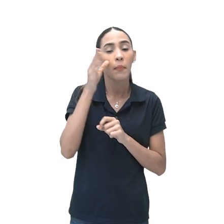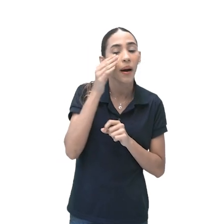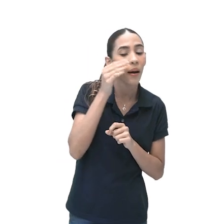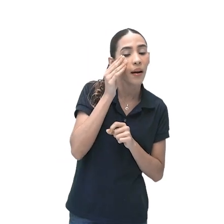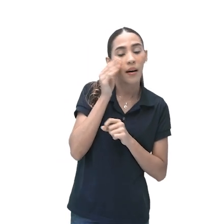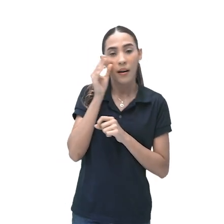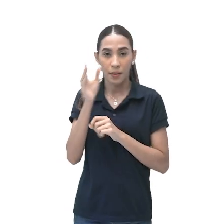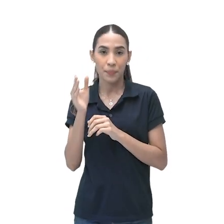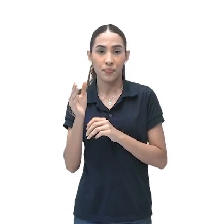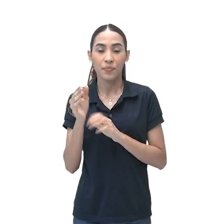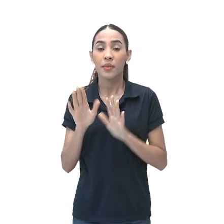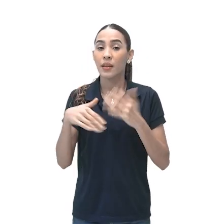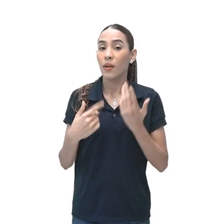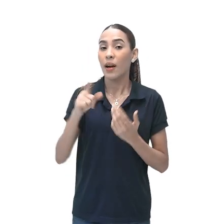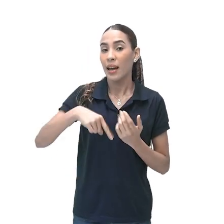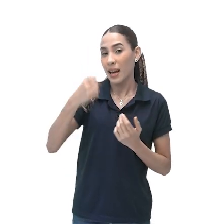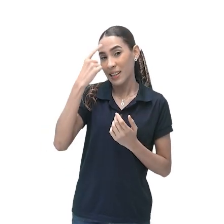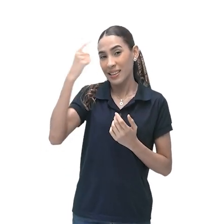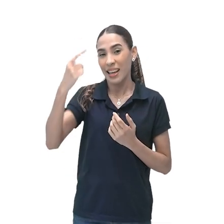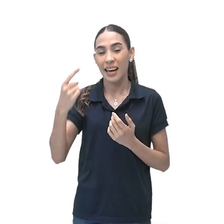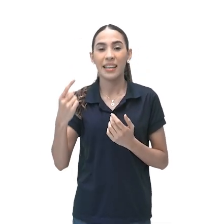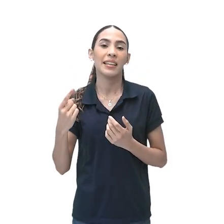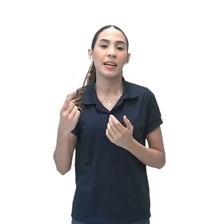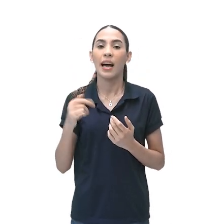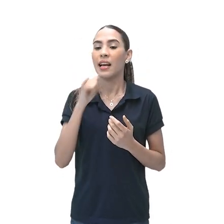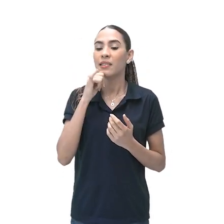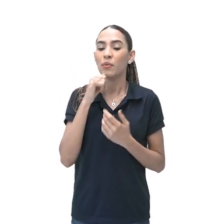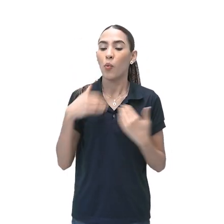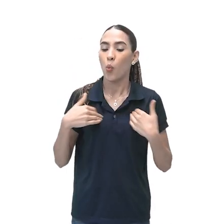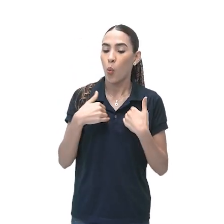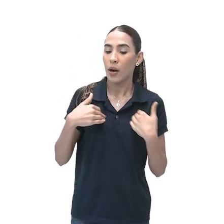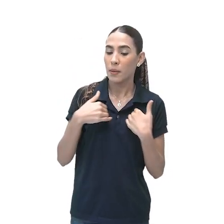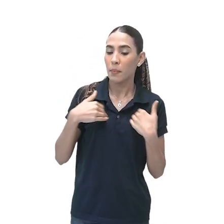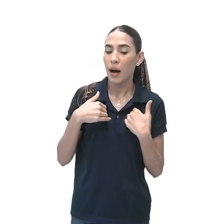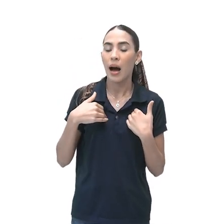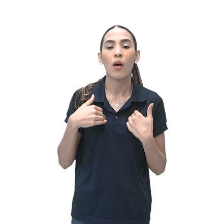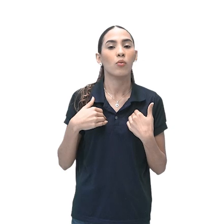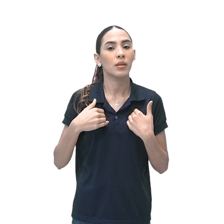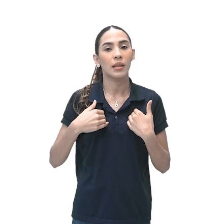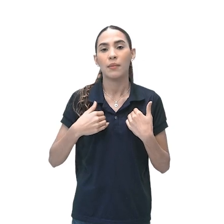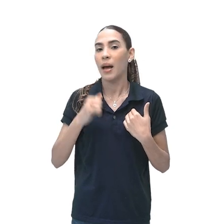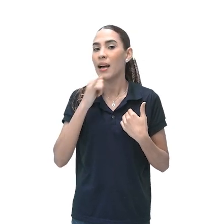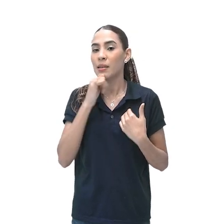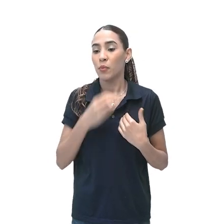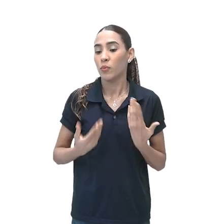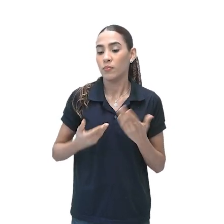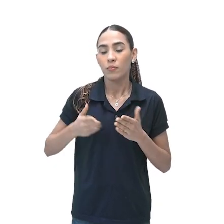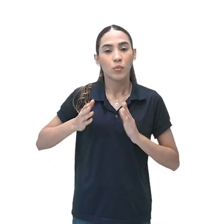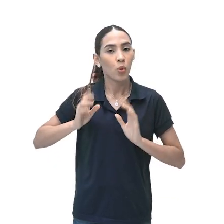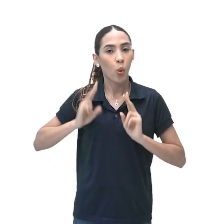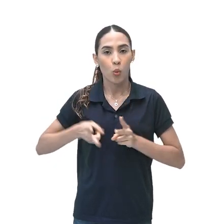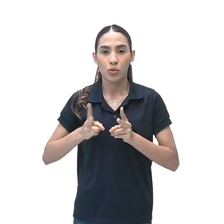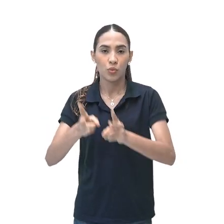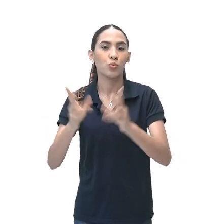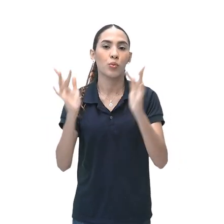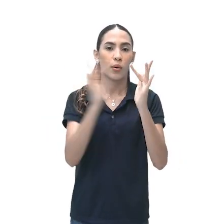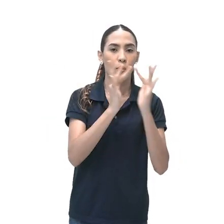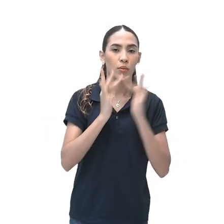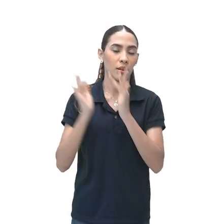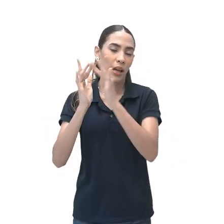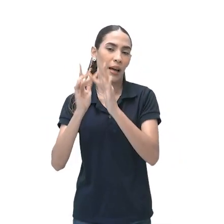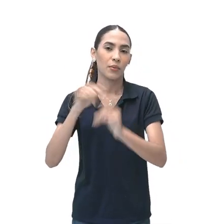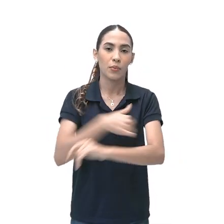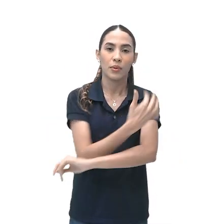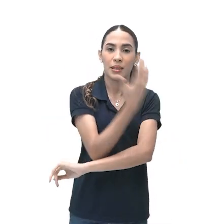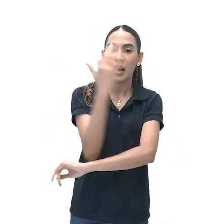que nós temos essa ideia aí do animal que sai ali de perto da mãe pela primeira vez, tem contato com a natureza,